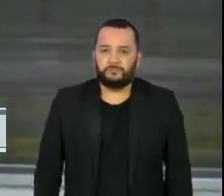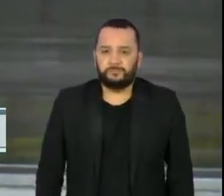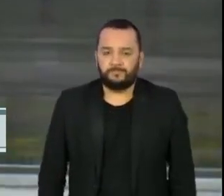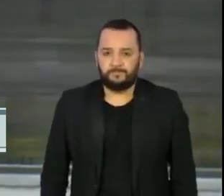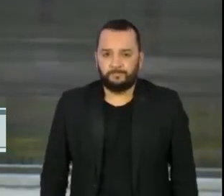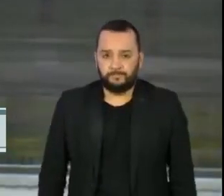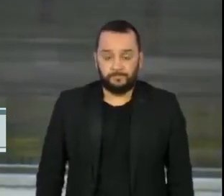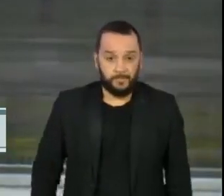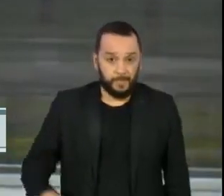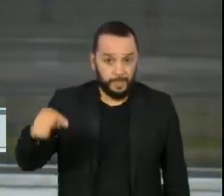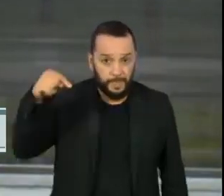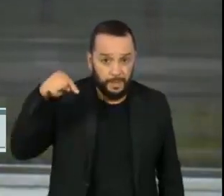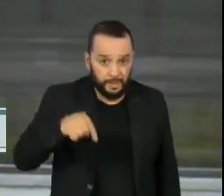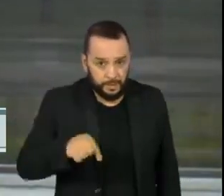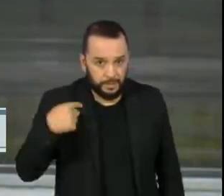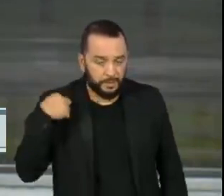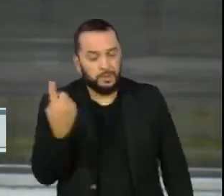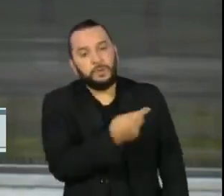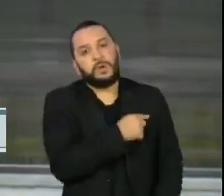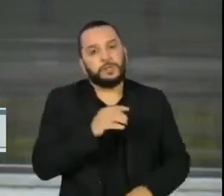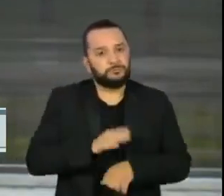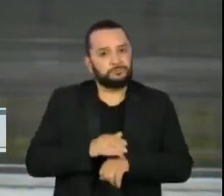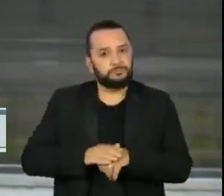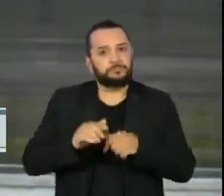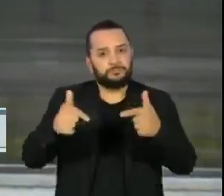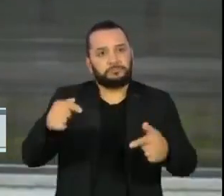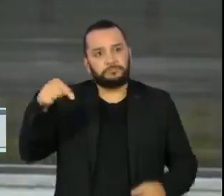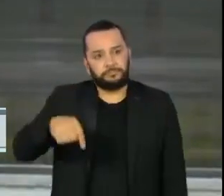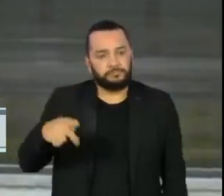Aqui, nós vamos fazer a nossa parte, em São Paulo.